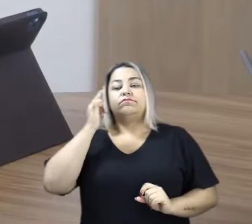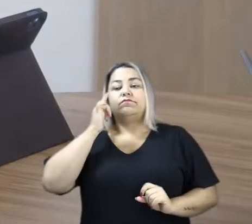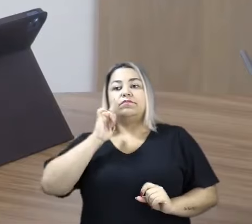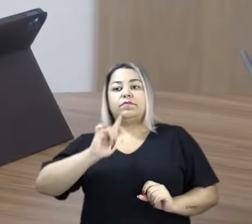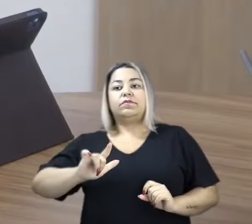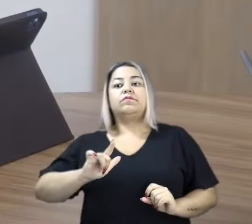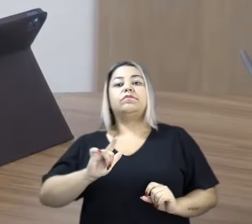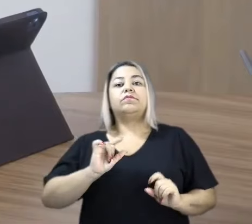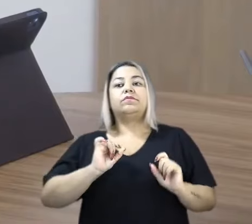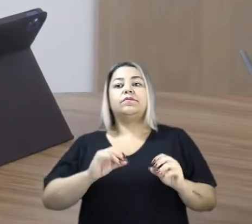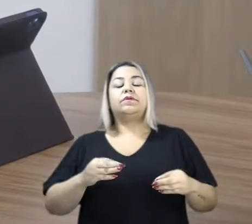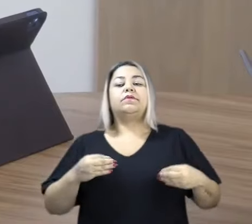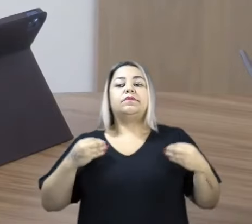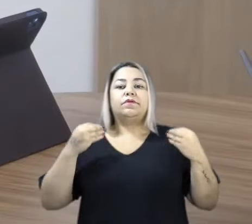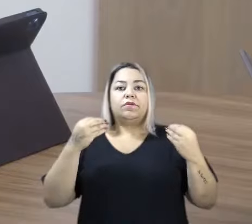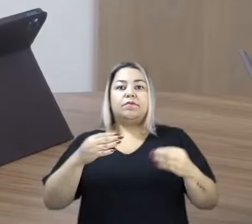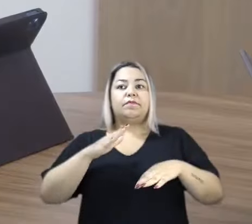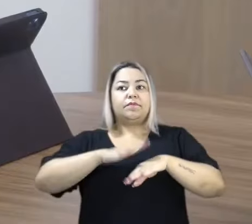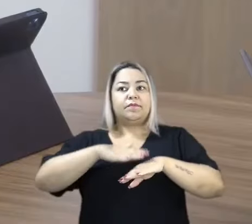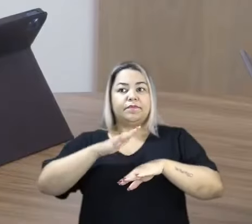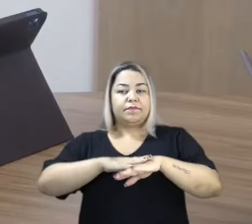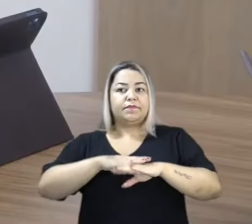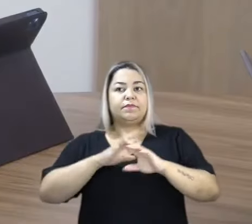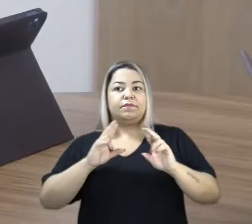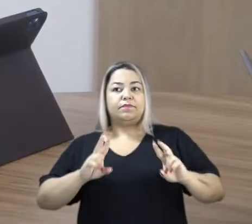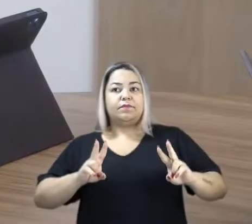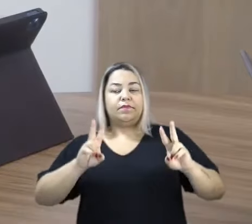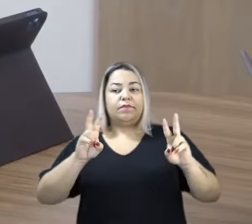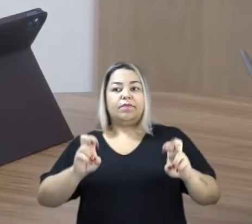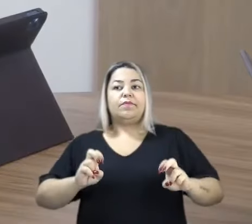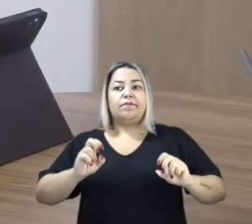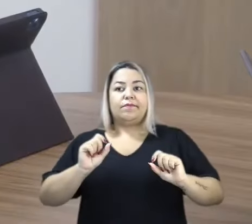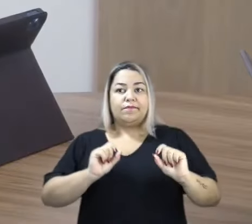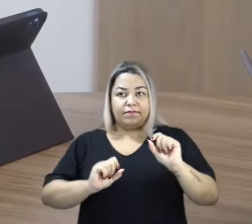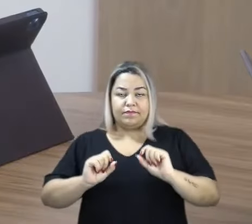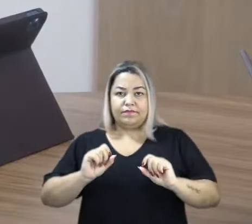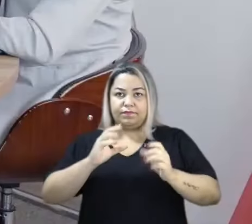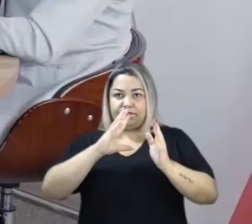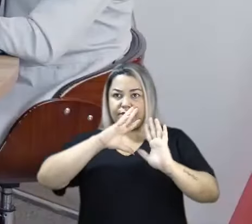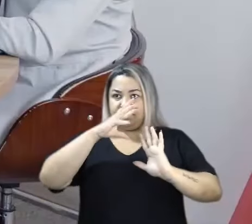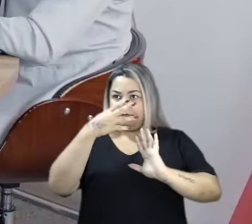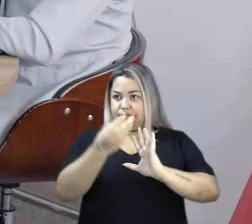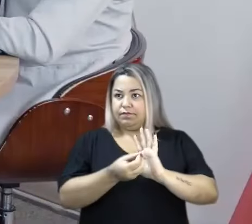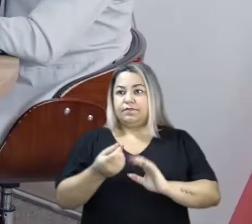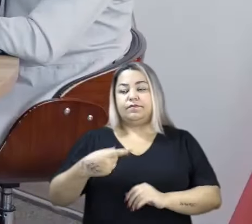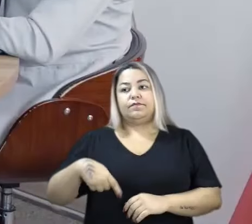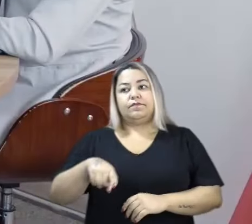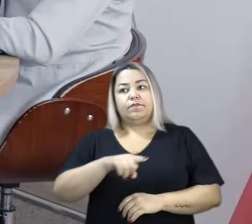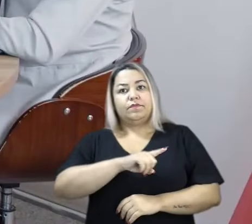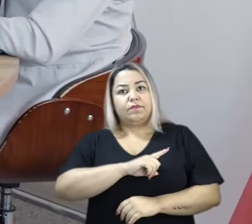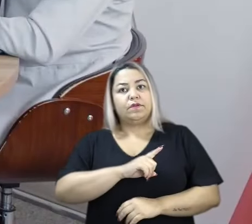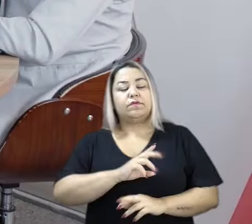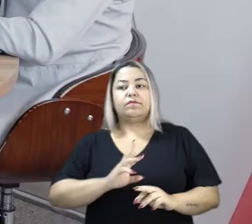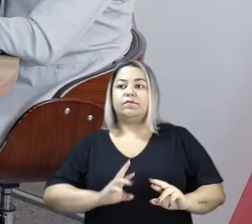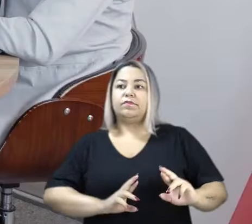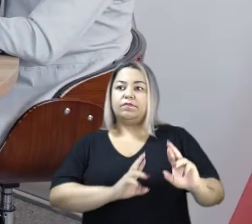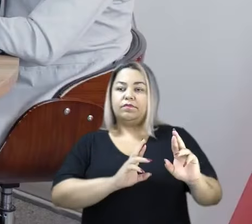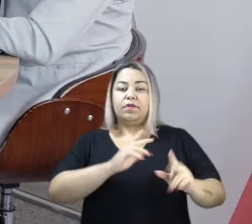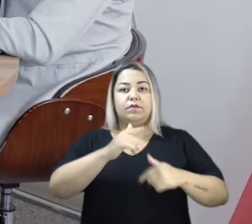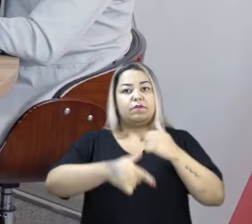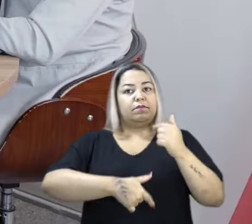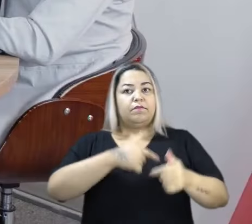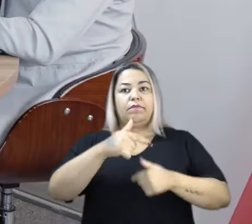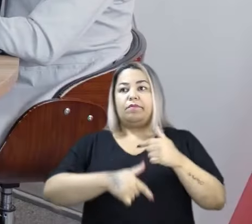conseguiremos ainda entregar mais títulos e mais territórios quilombolas. O que a gente espera, né, é que esse trabalho ele